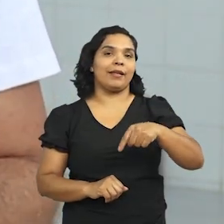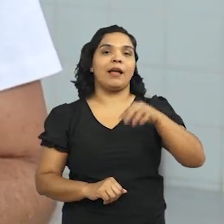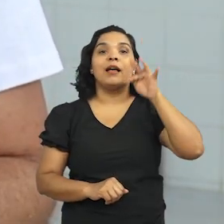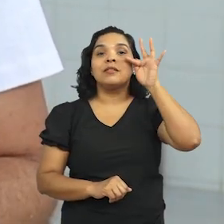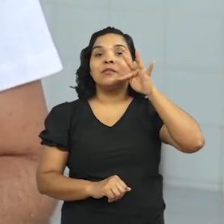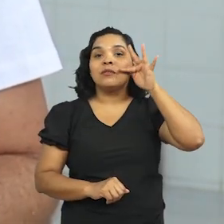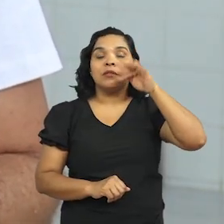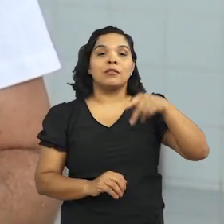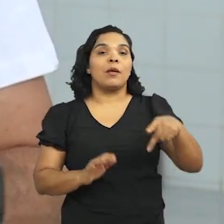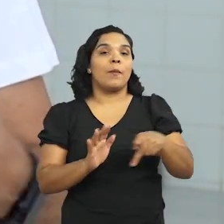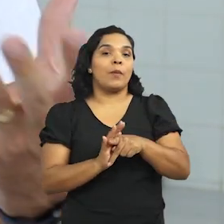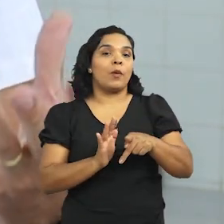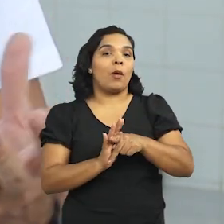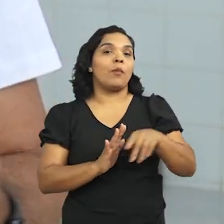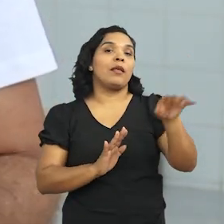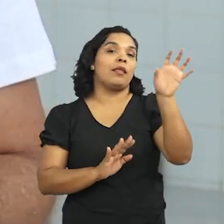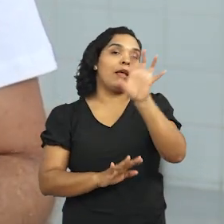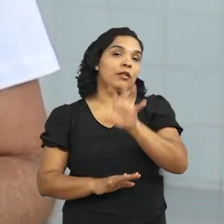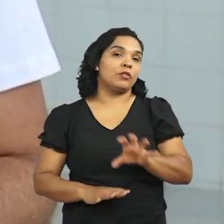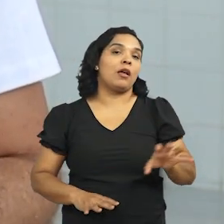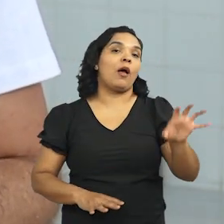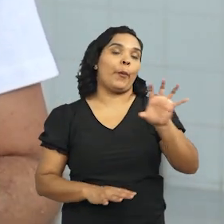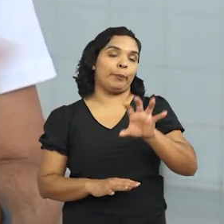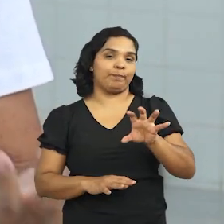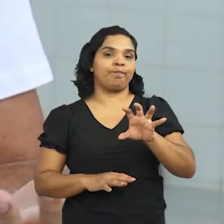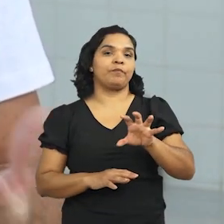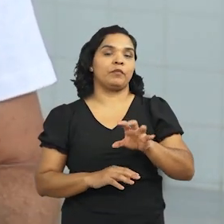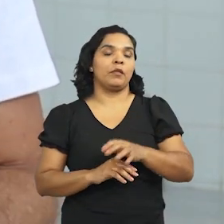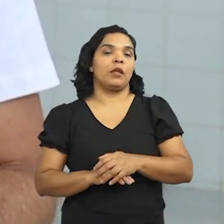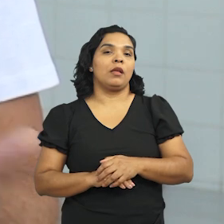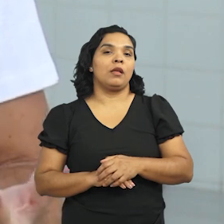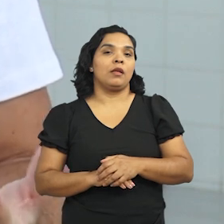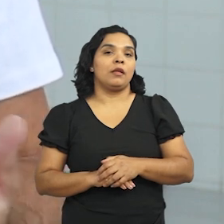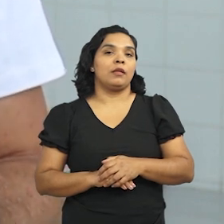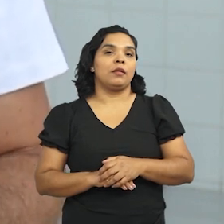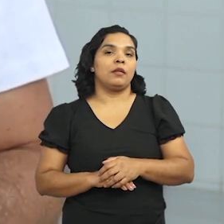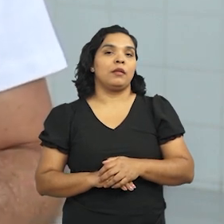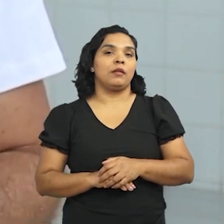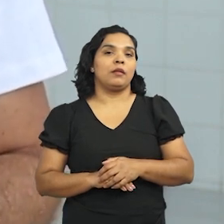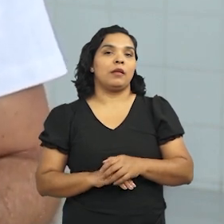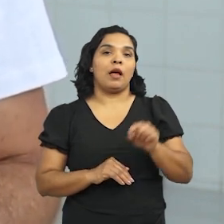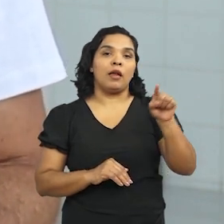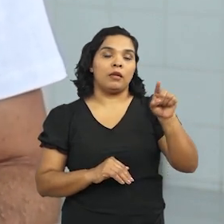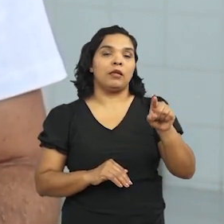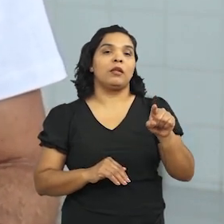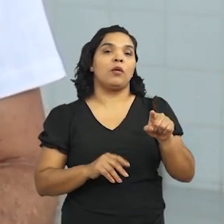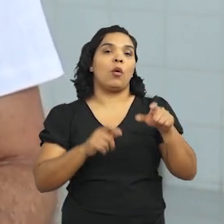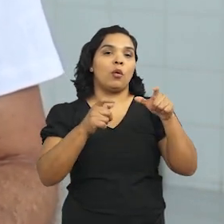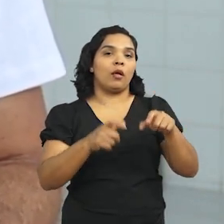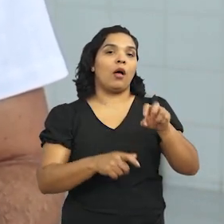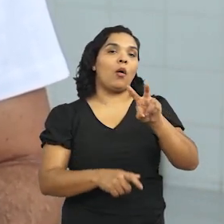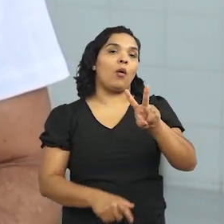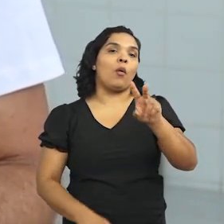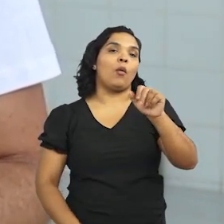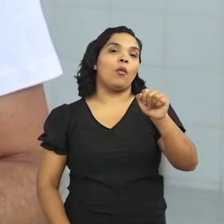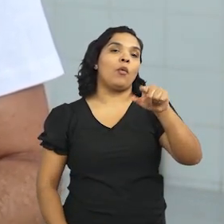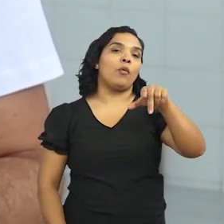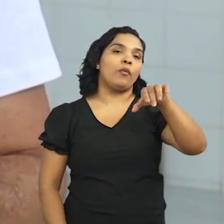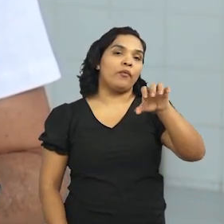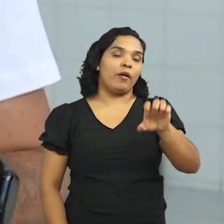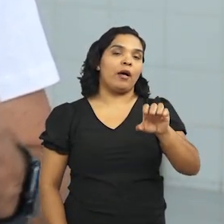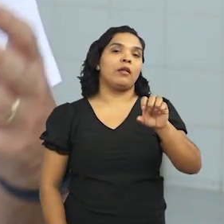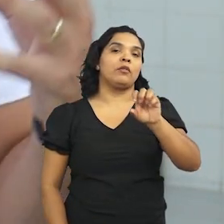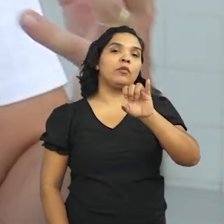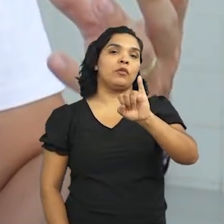aqui, as frutas, né, da nossa região, do semiárido, sobretudo ali do Vale do Uiuiu,